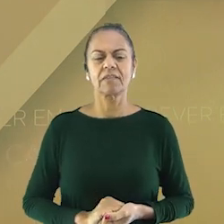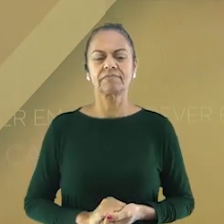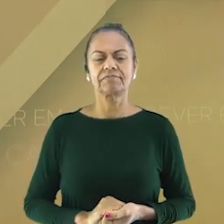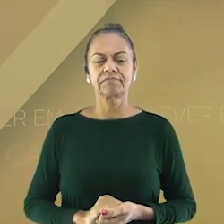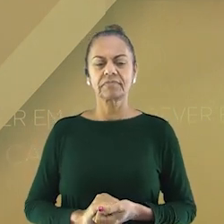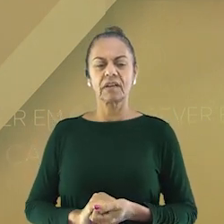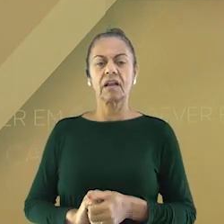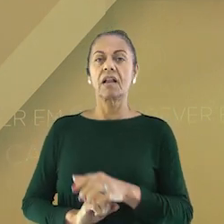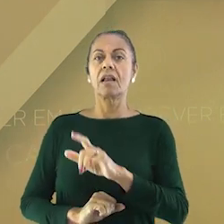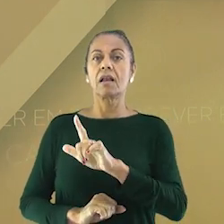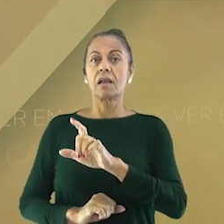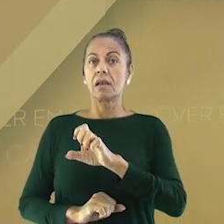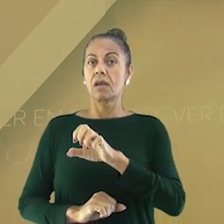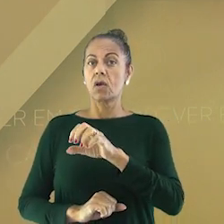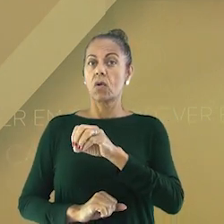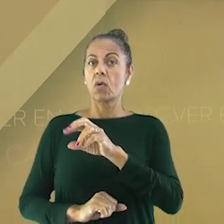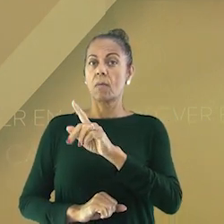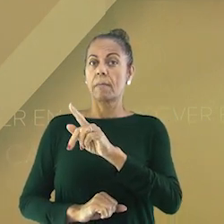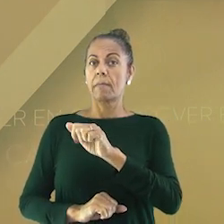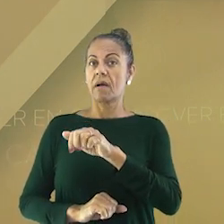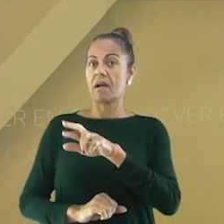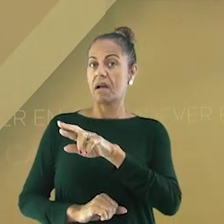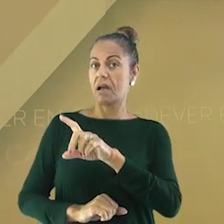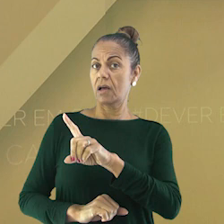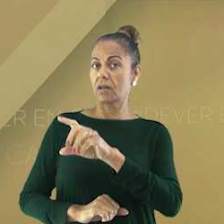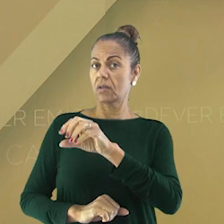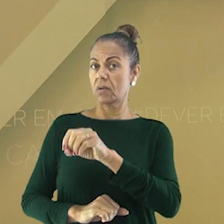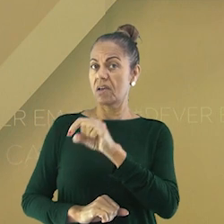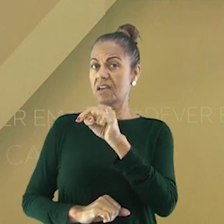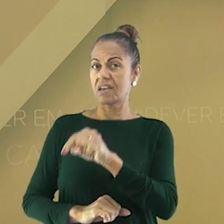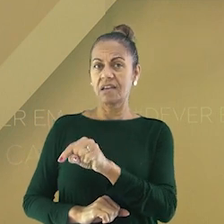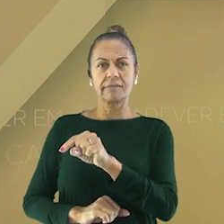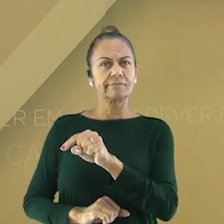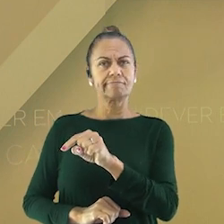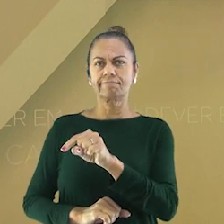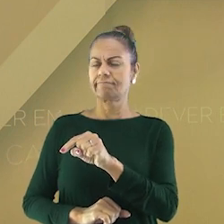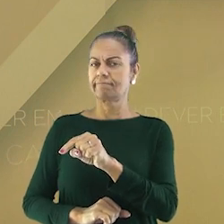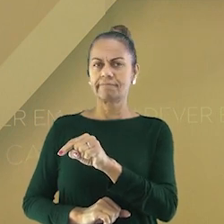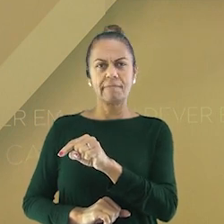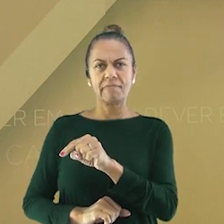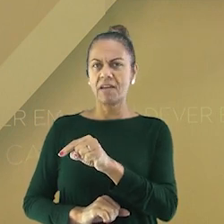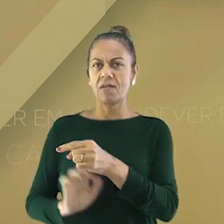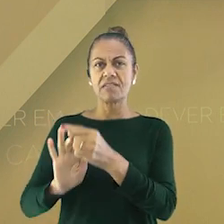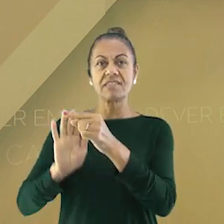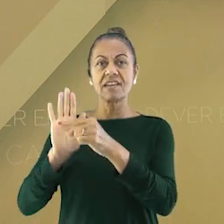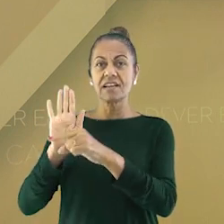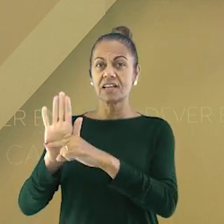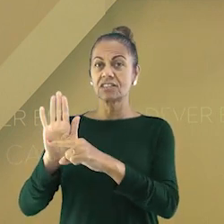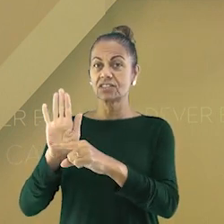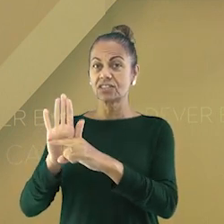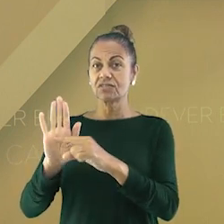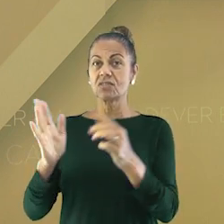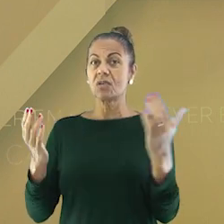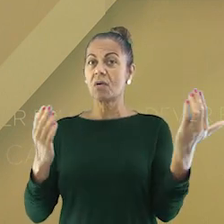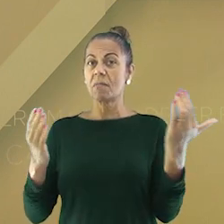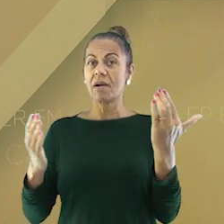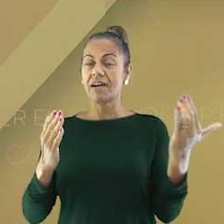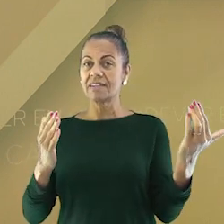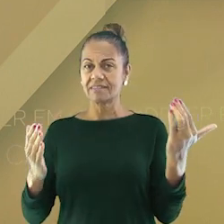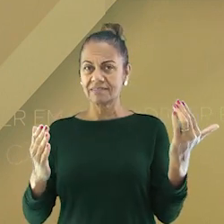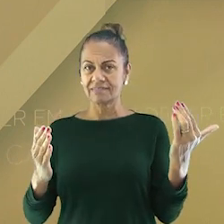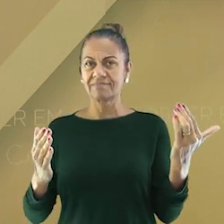no meio, o verbo to be, neste caso, are, porque é plural, estamos falando de leopards e lions. Depois a comparação,